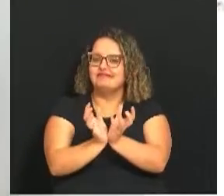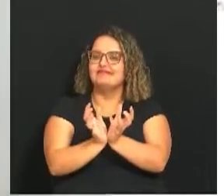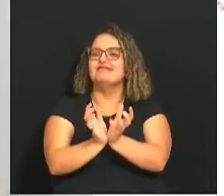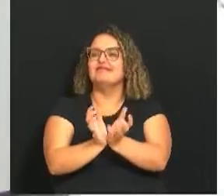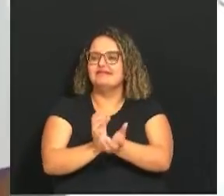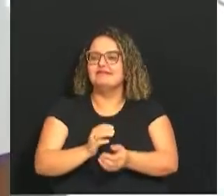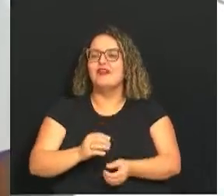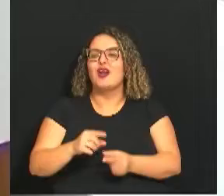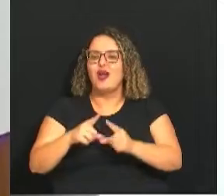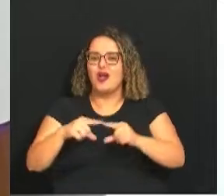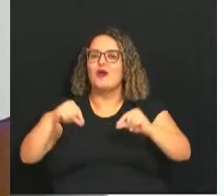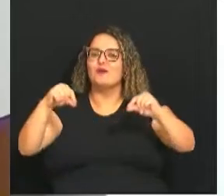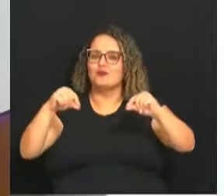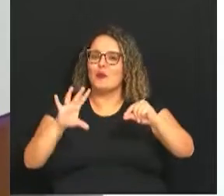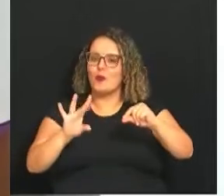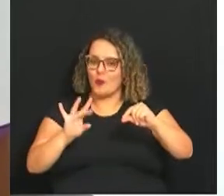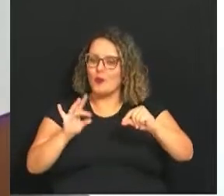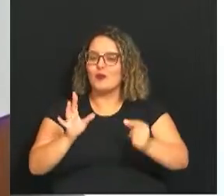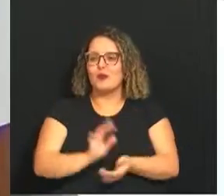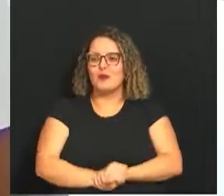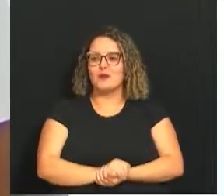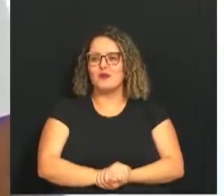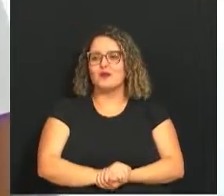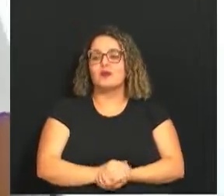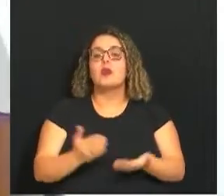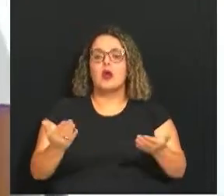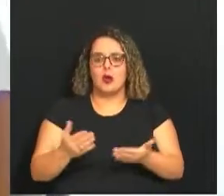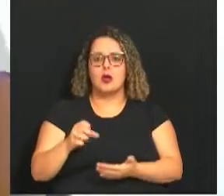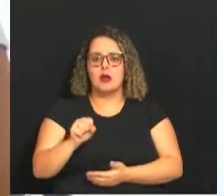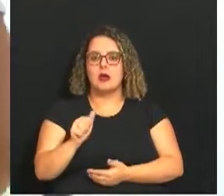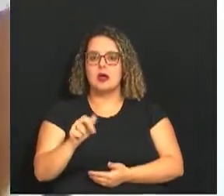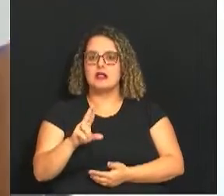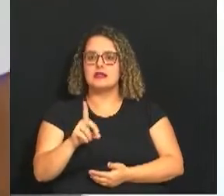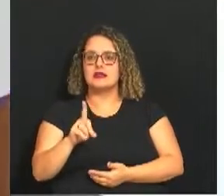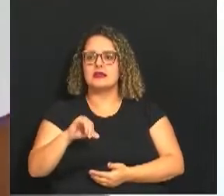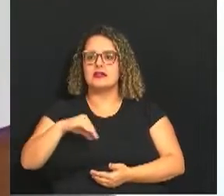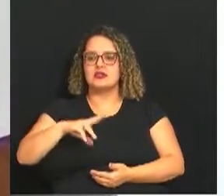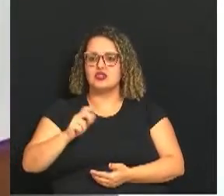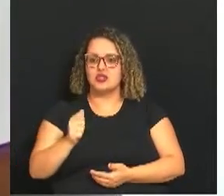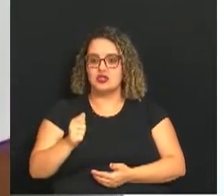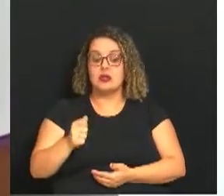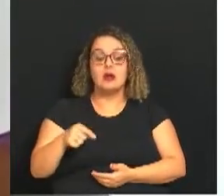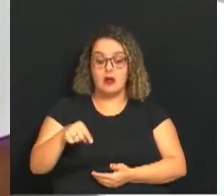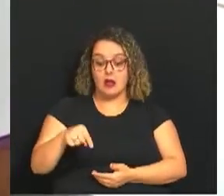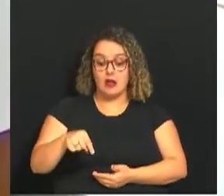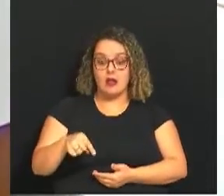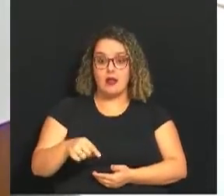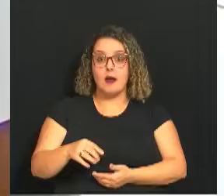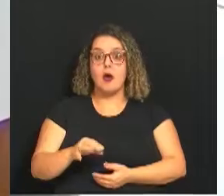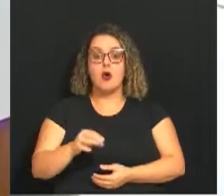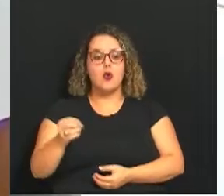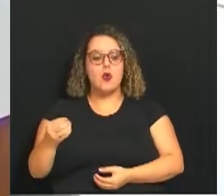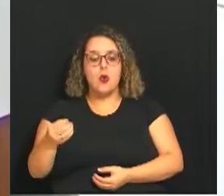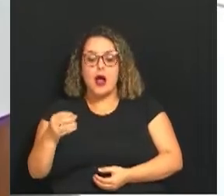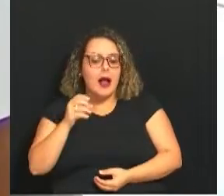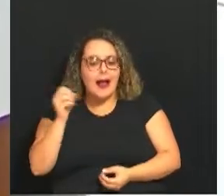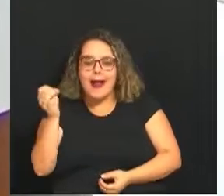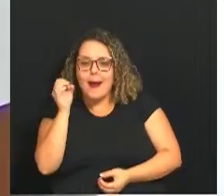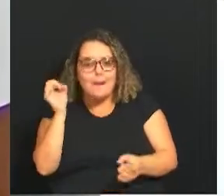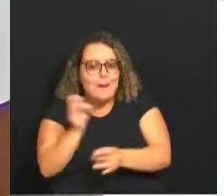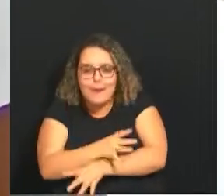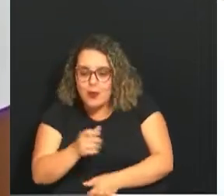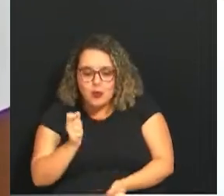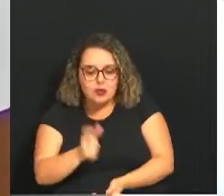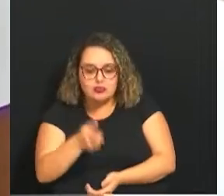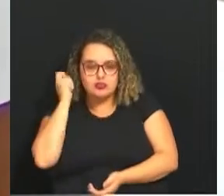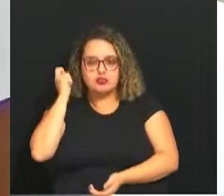R$ 16,90 a sardinha. Agora é a época da sardinha, a sardinha fresca. Bom, e desde as primeiras horas do dia o pessoal já